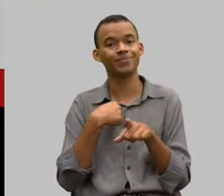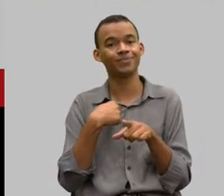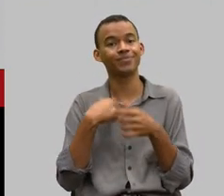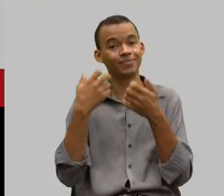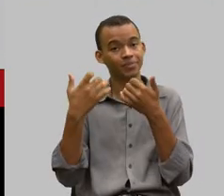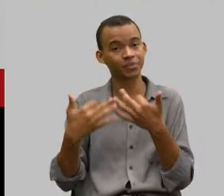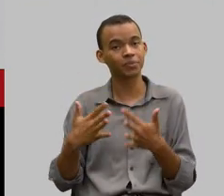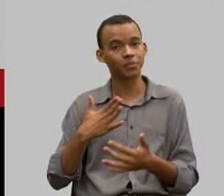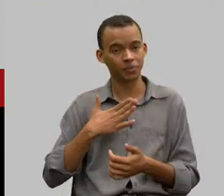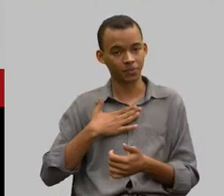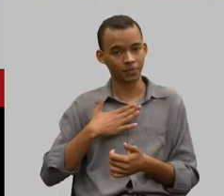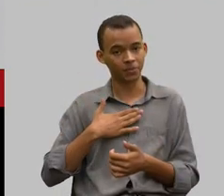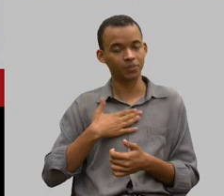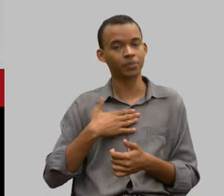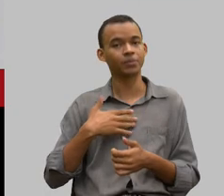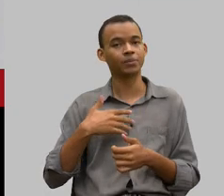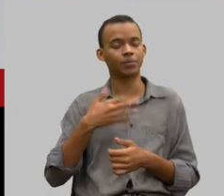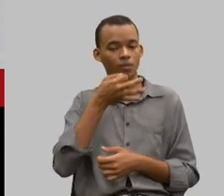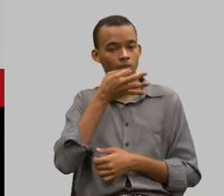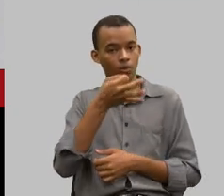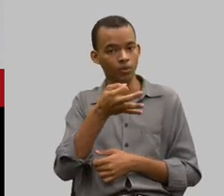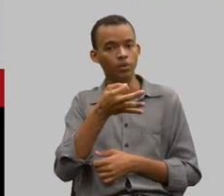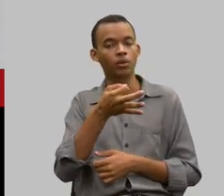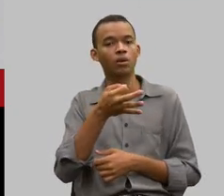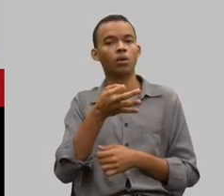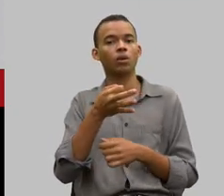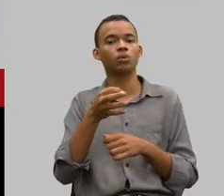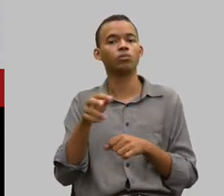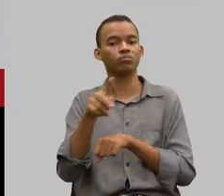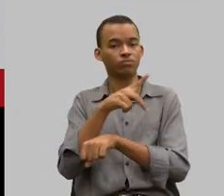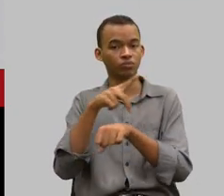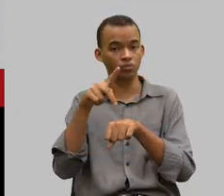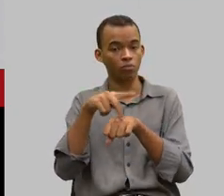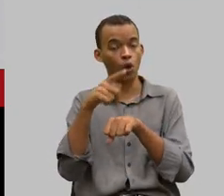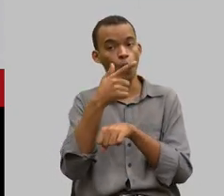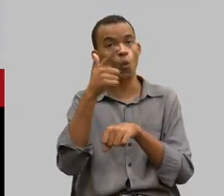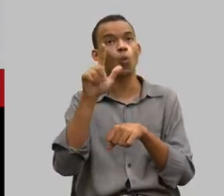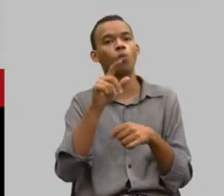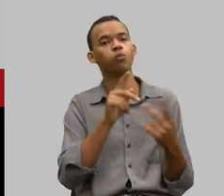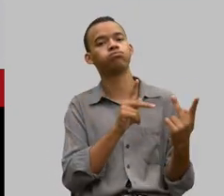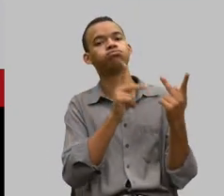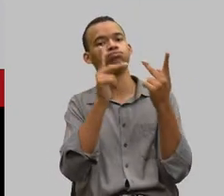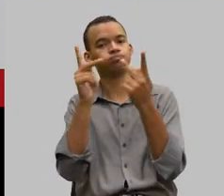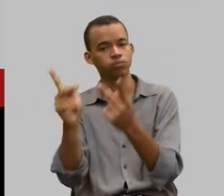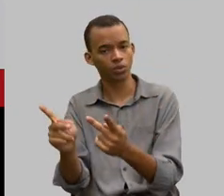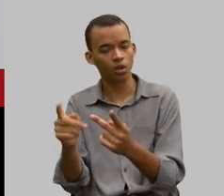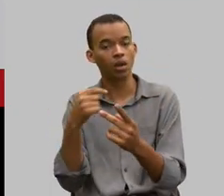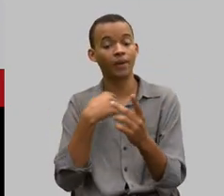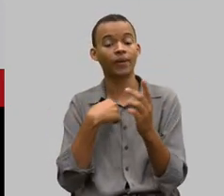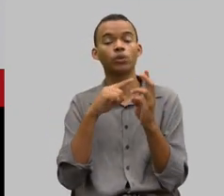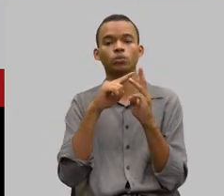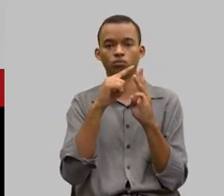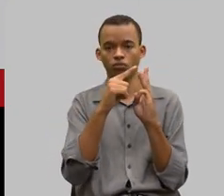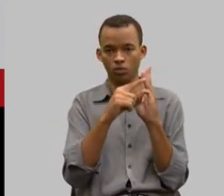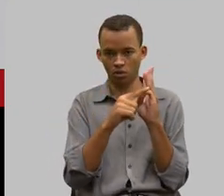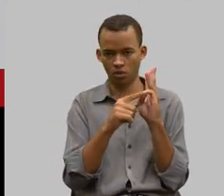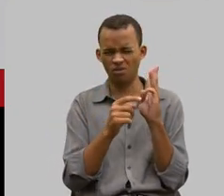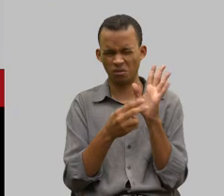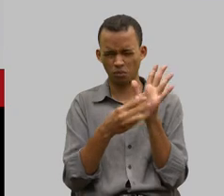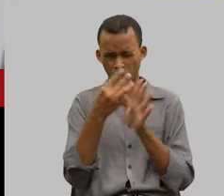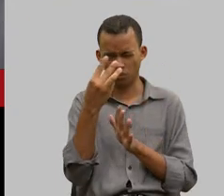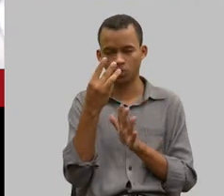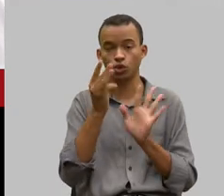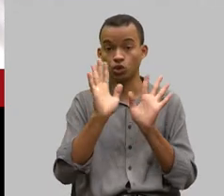missões internacionais eu tive em três delas duas junto com com o senhor e dentro dos dos